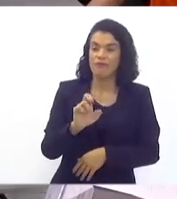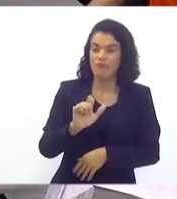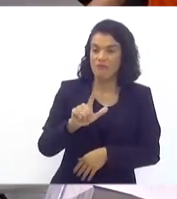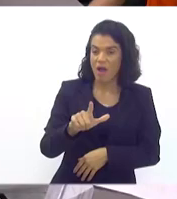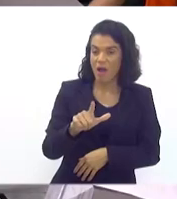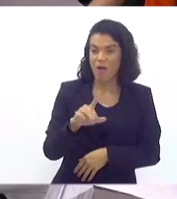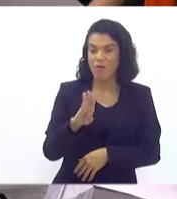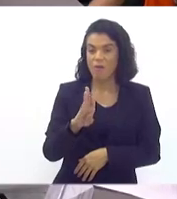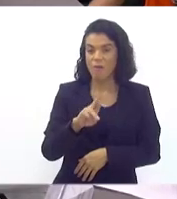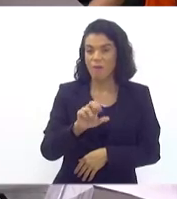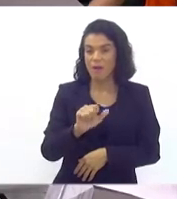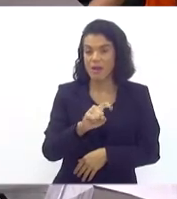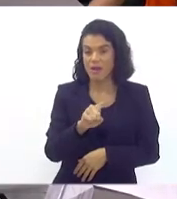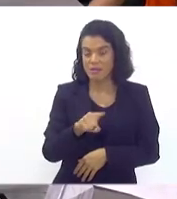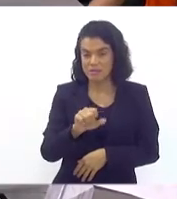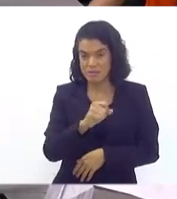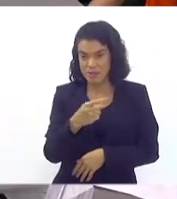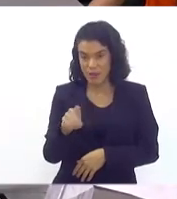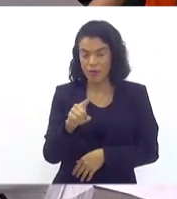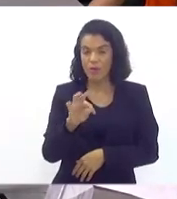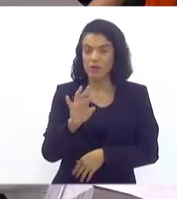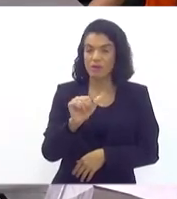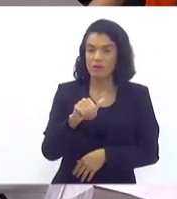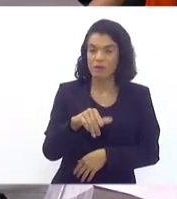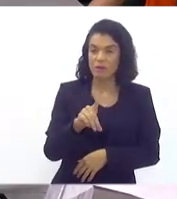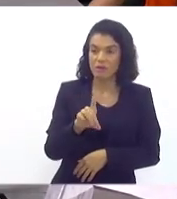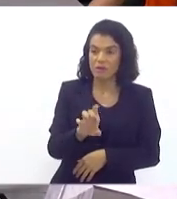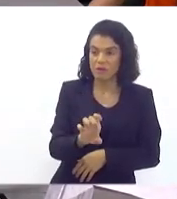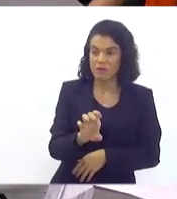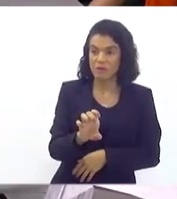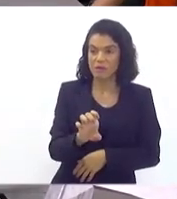Deputado brasão nosso queria deputado